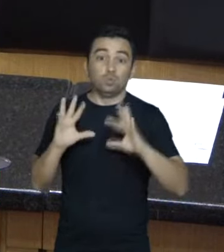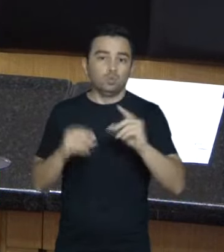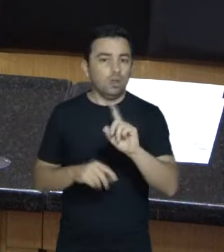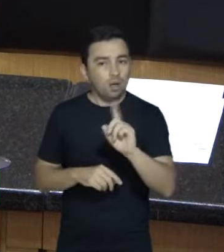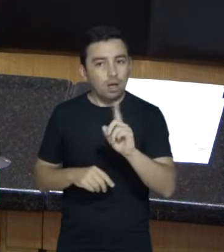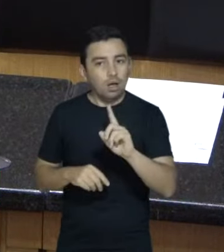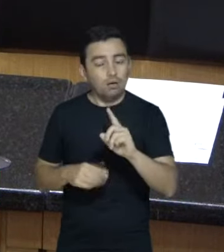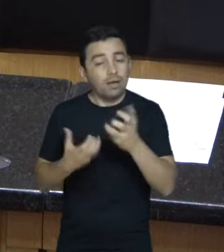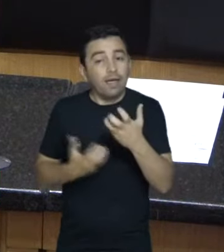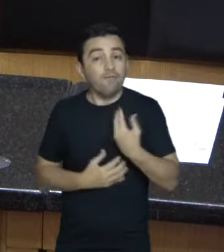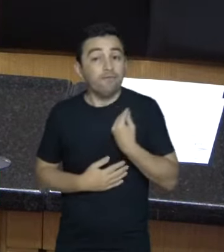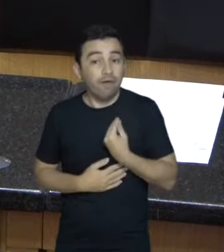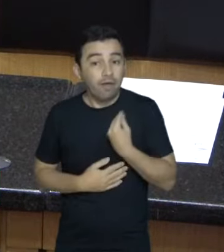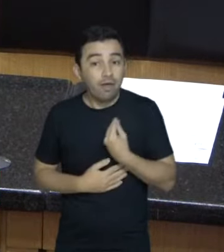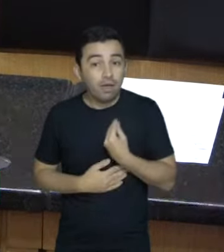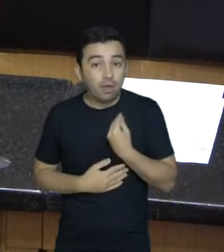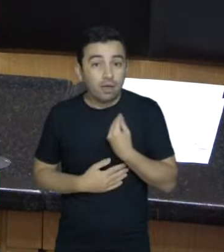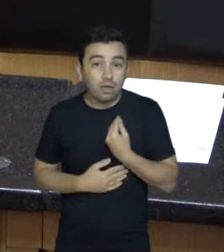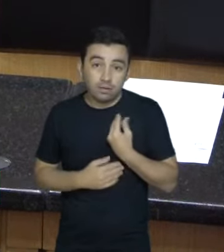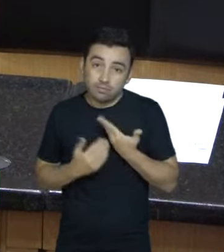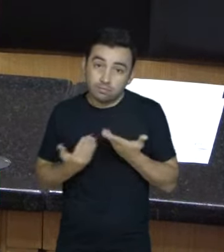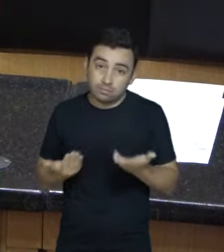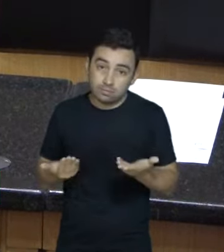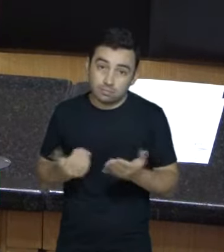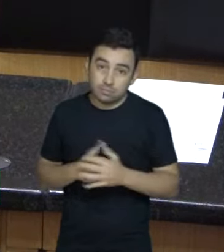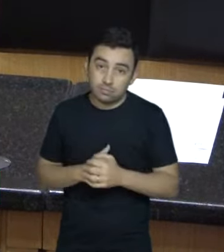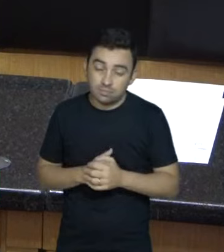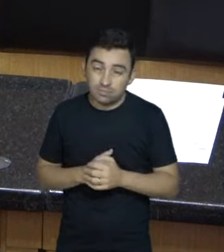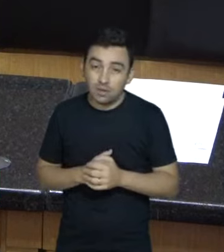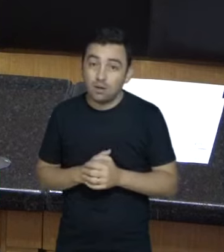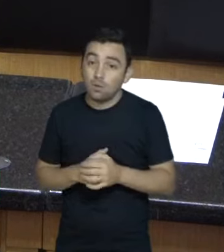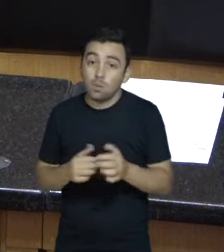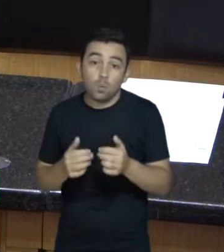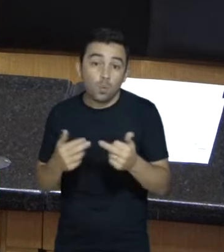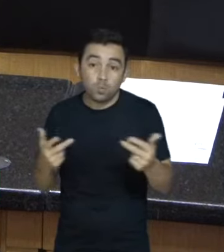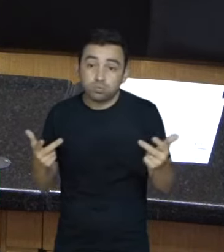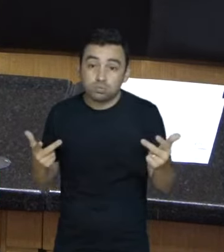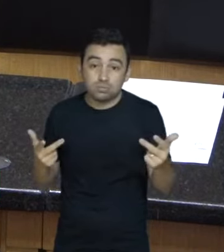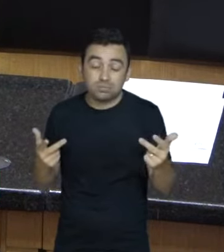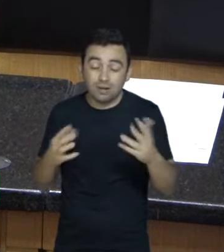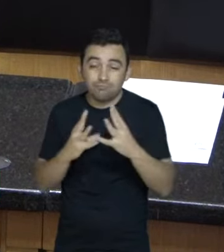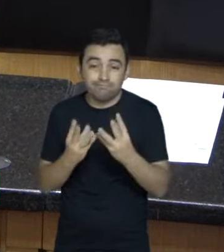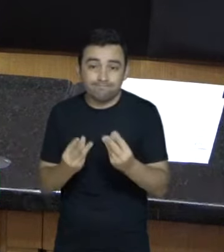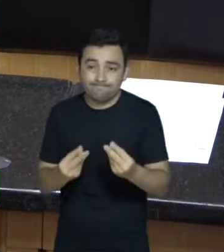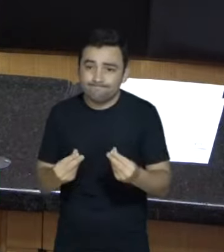sobrevivência, meu amigo deputado. Essas coisas é uma degradação